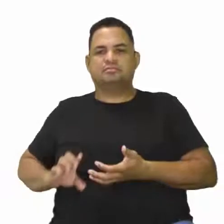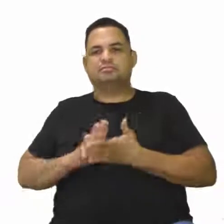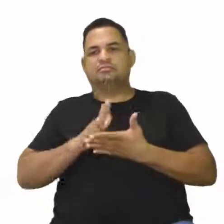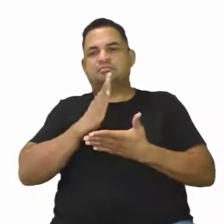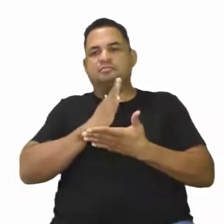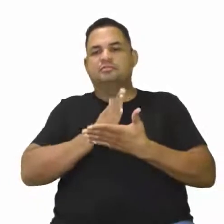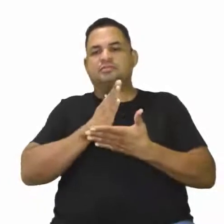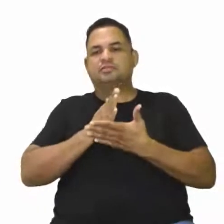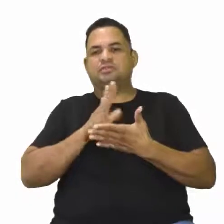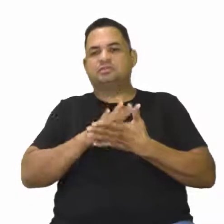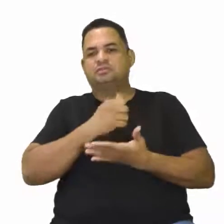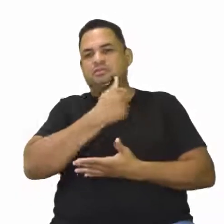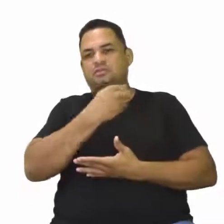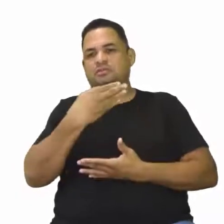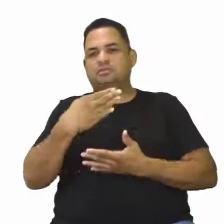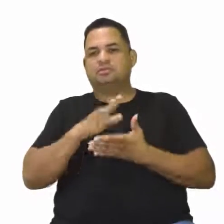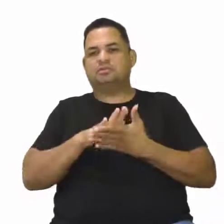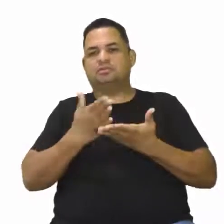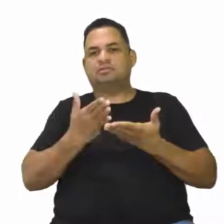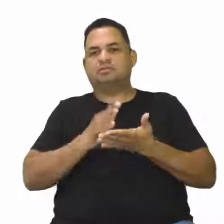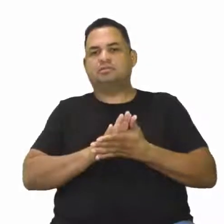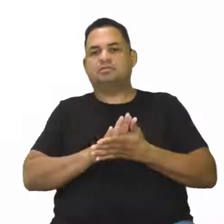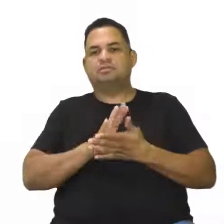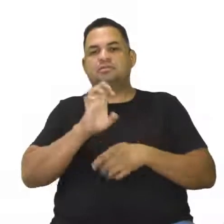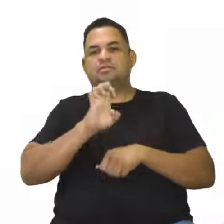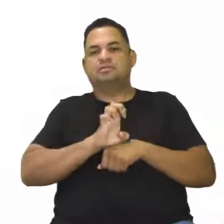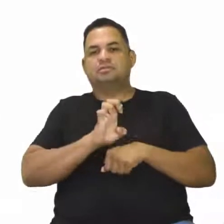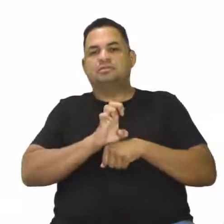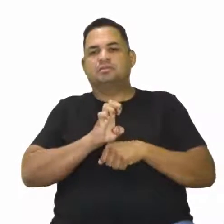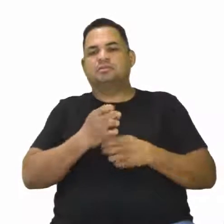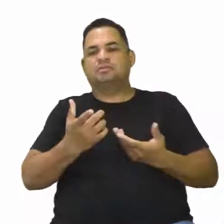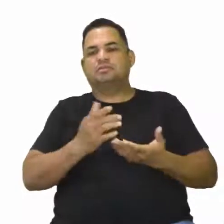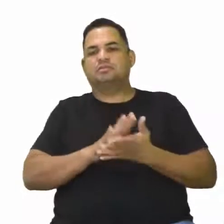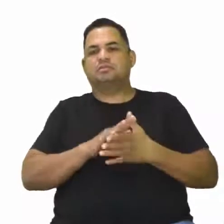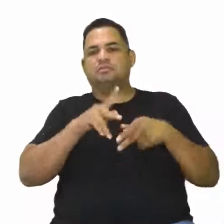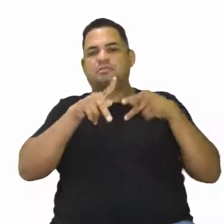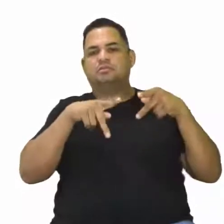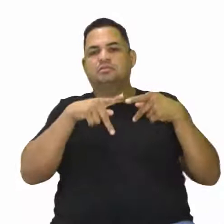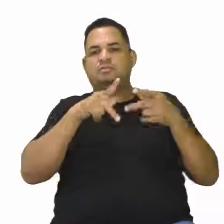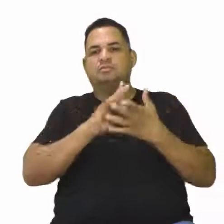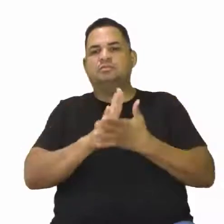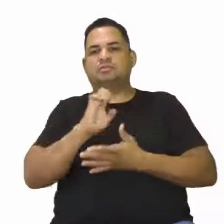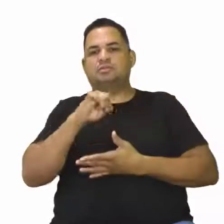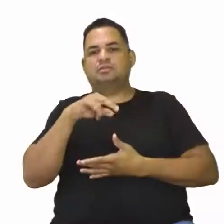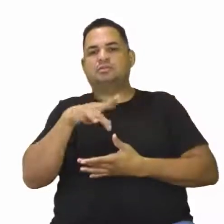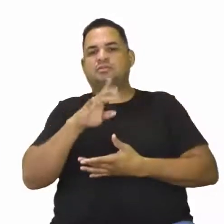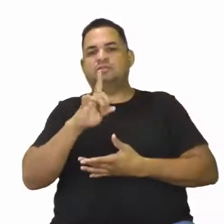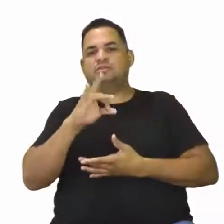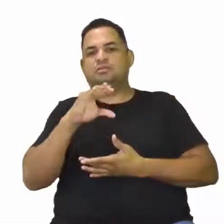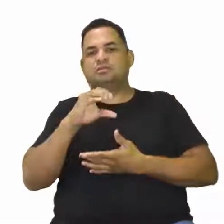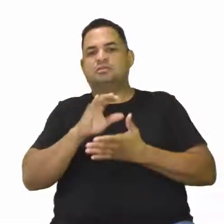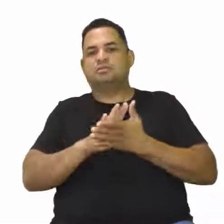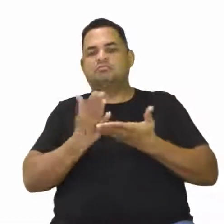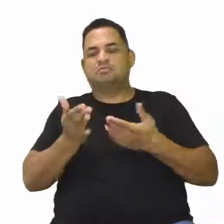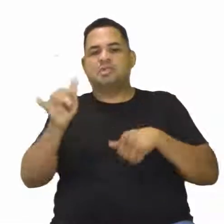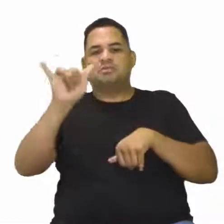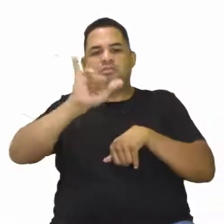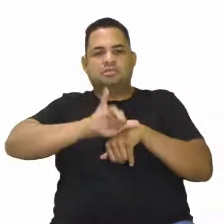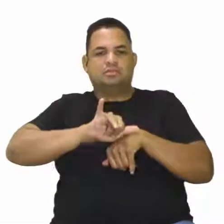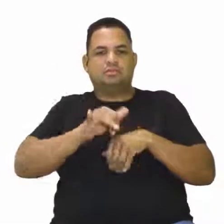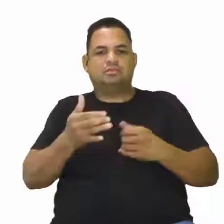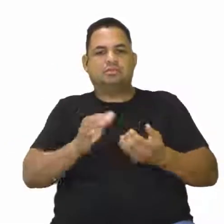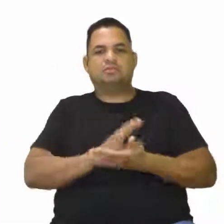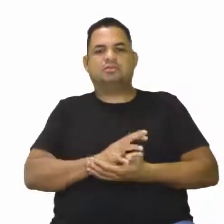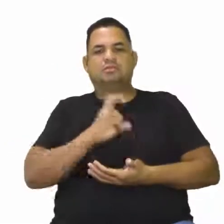em 14 departamentos, o equivalente a estados, sendo o mais populoso o de São Salvador, onde fica a